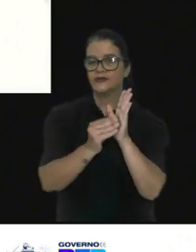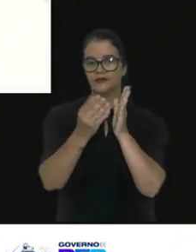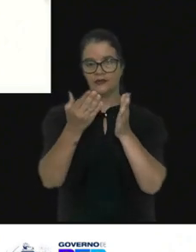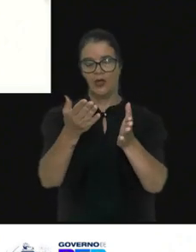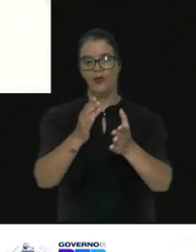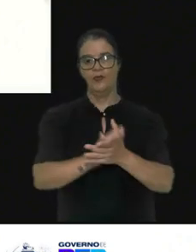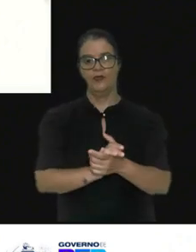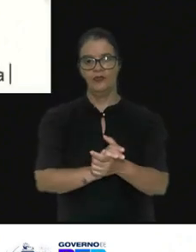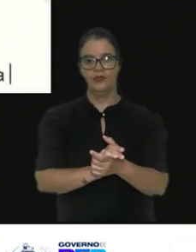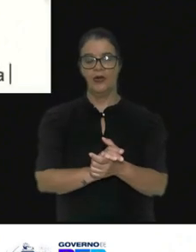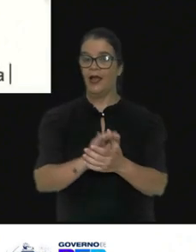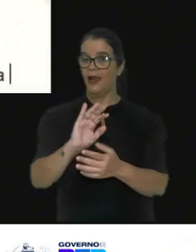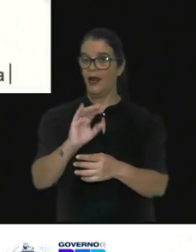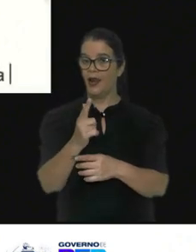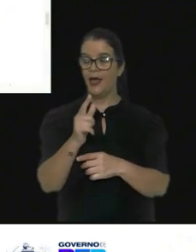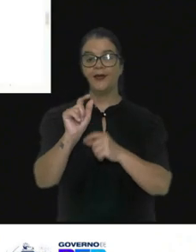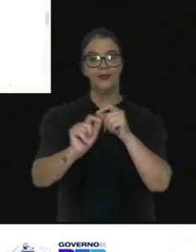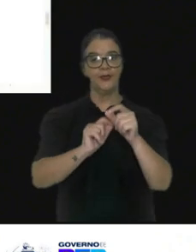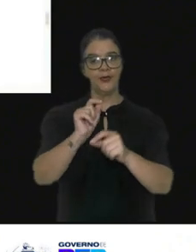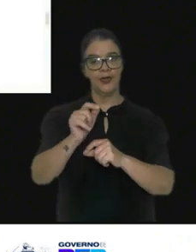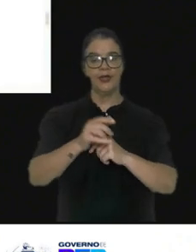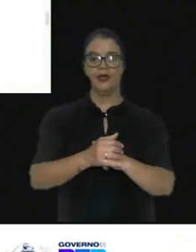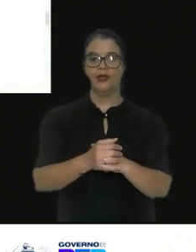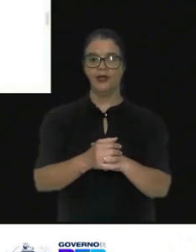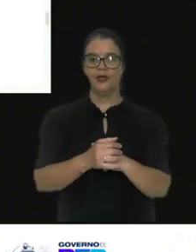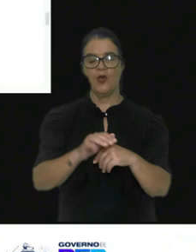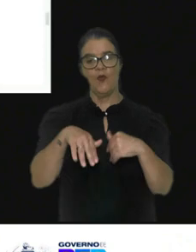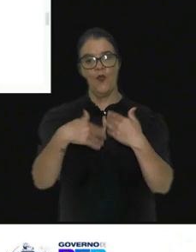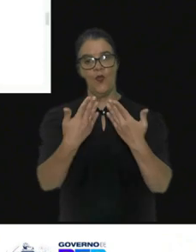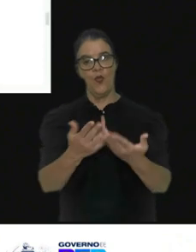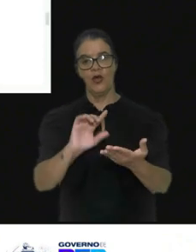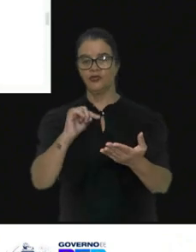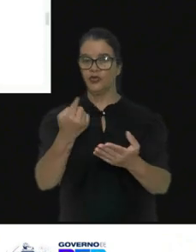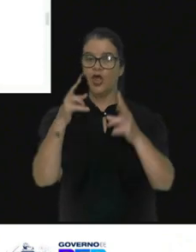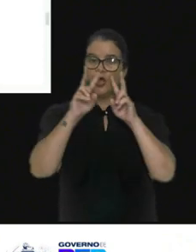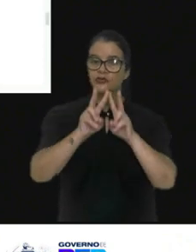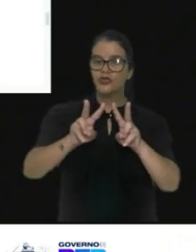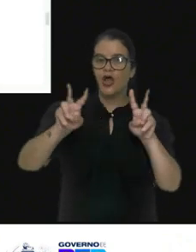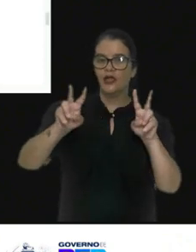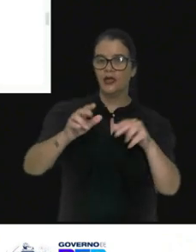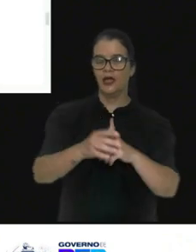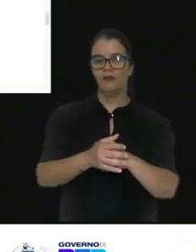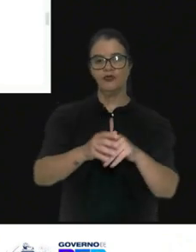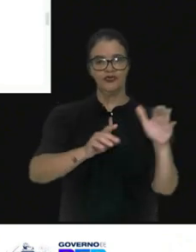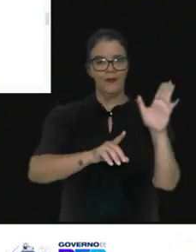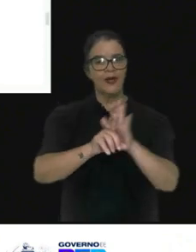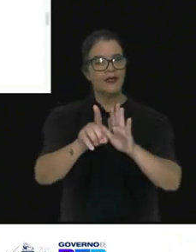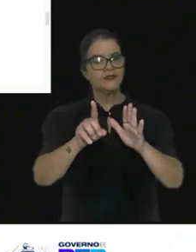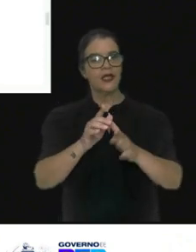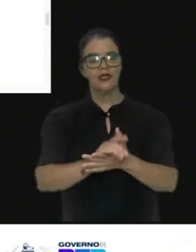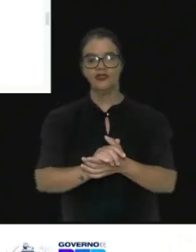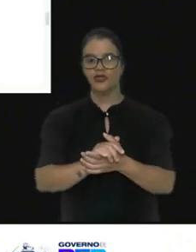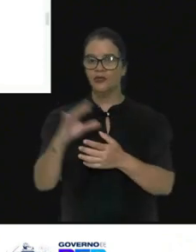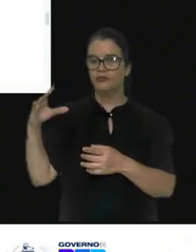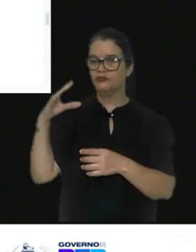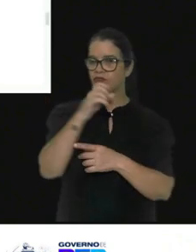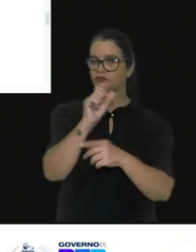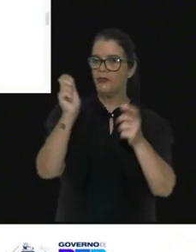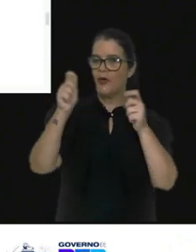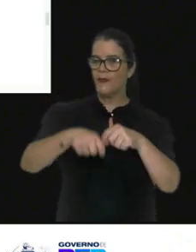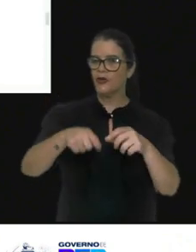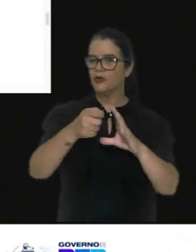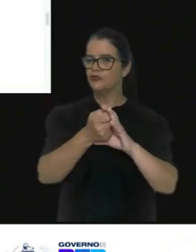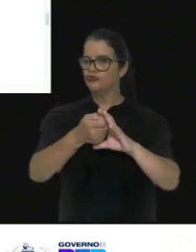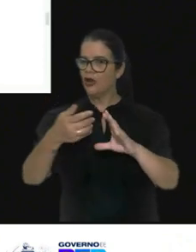composição. é claro que quando nós olhamos para esta